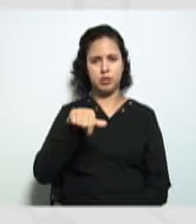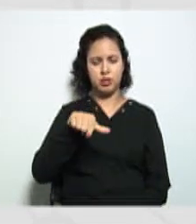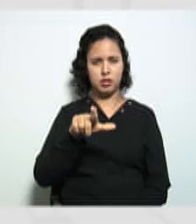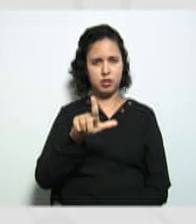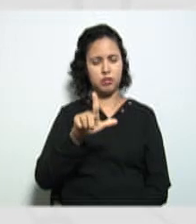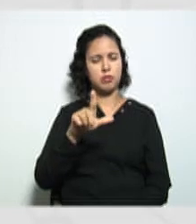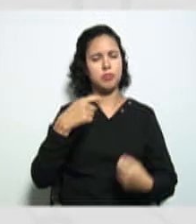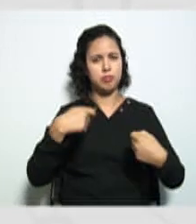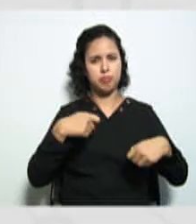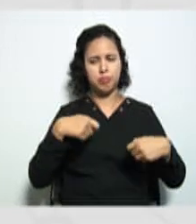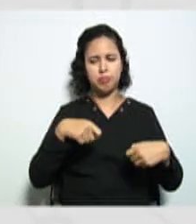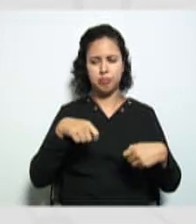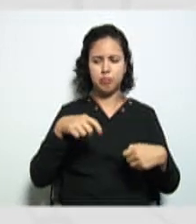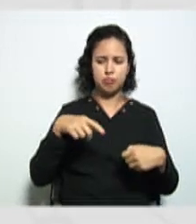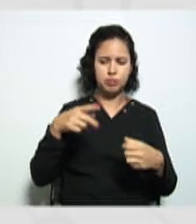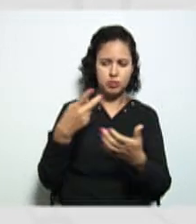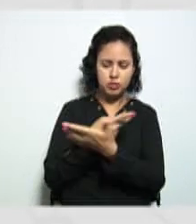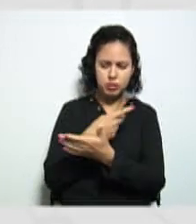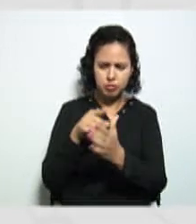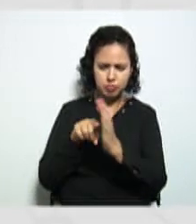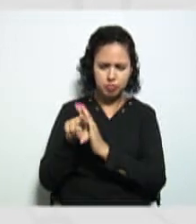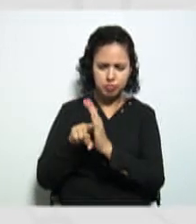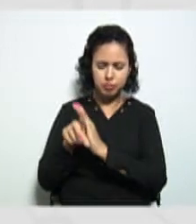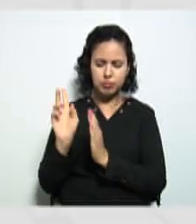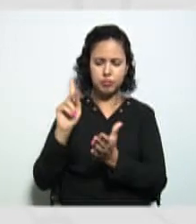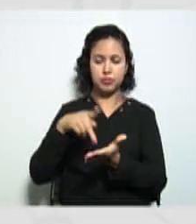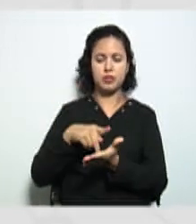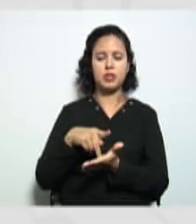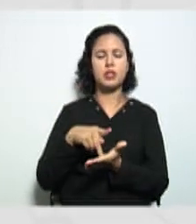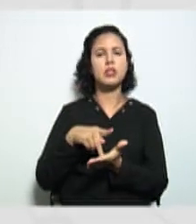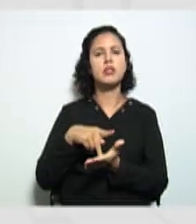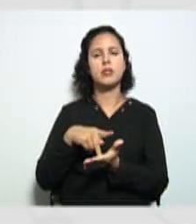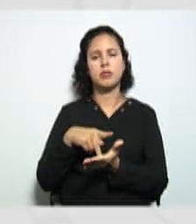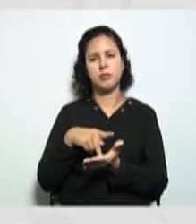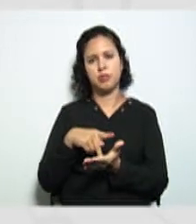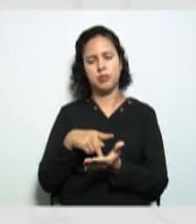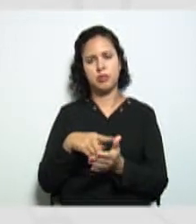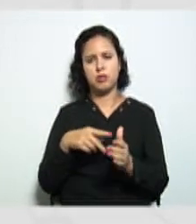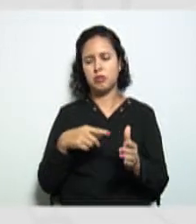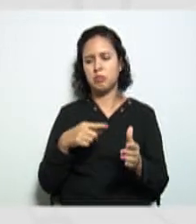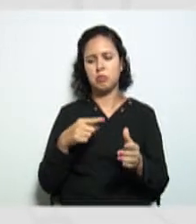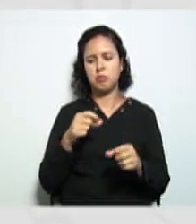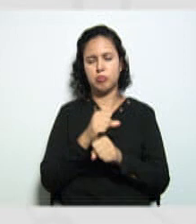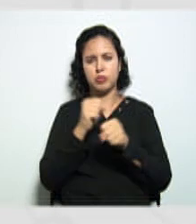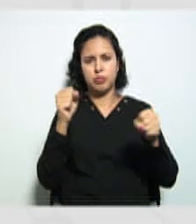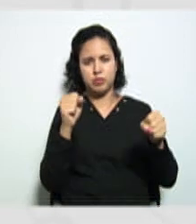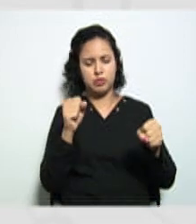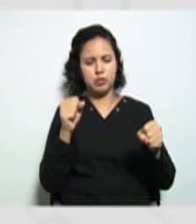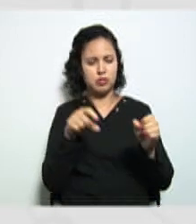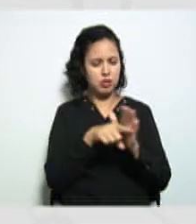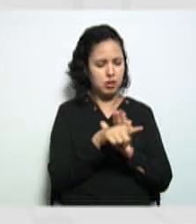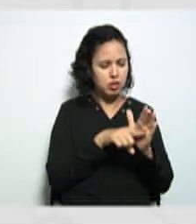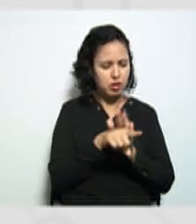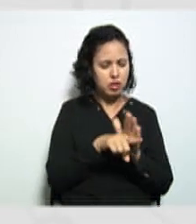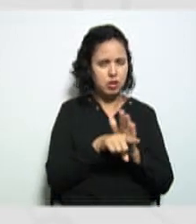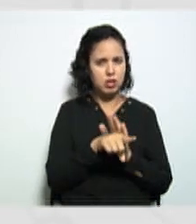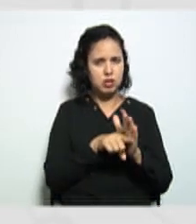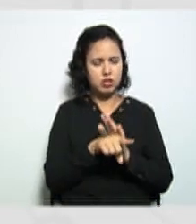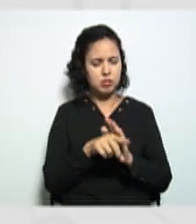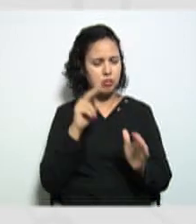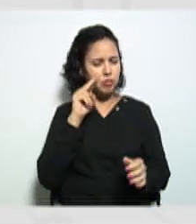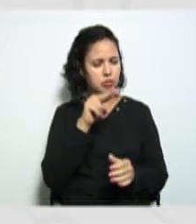uma situação que seja real, né, professora Anabela? Eu não posso analisar algo que eu não consigo ver, sentir, nem